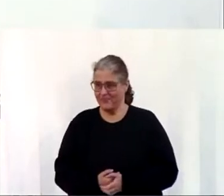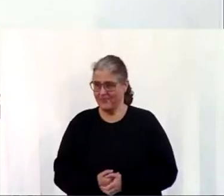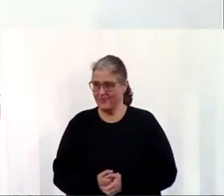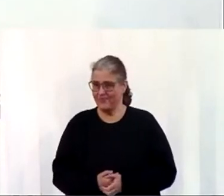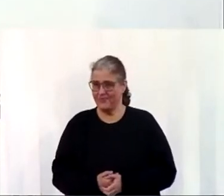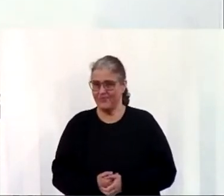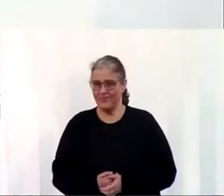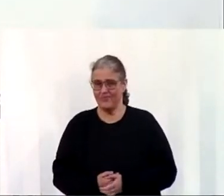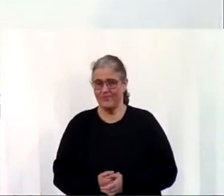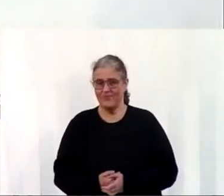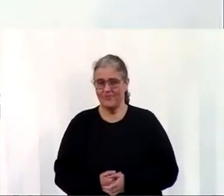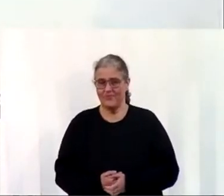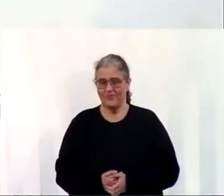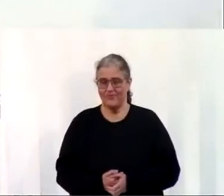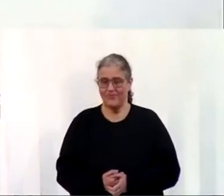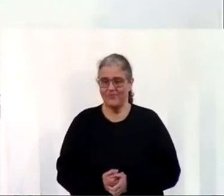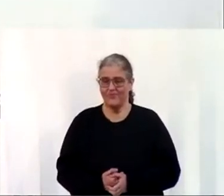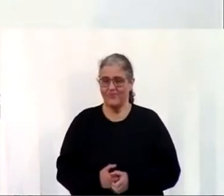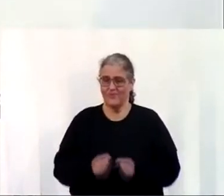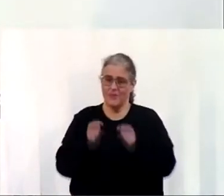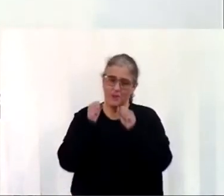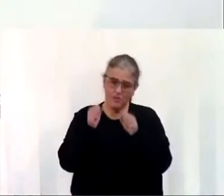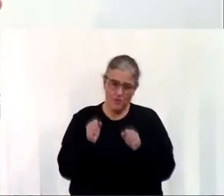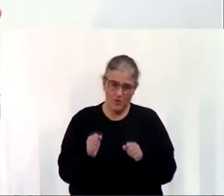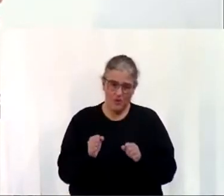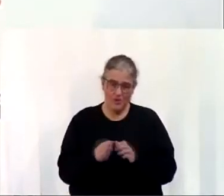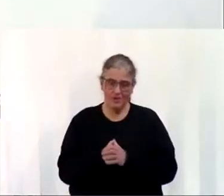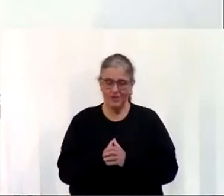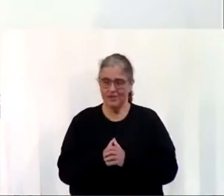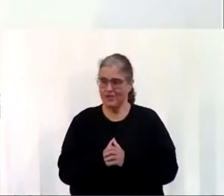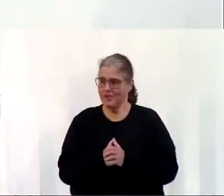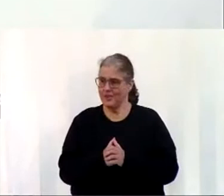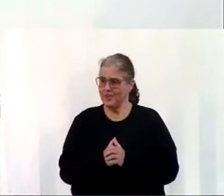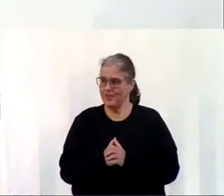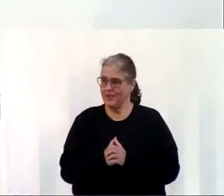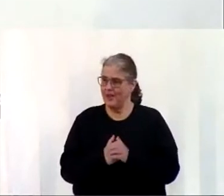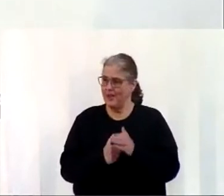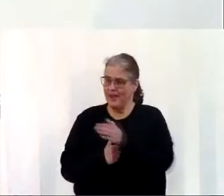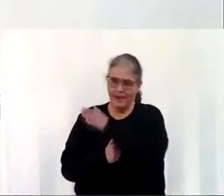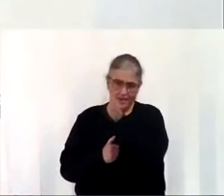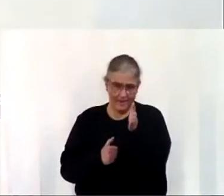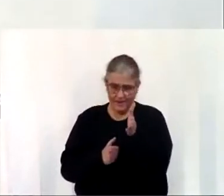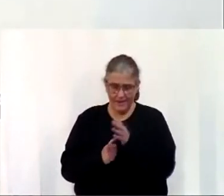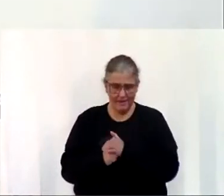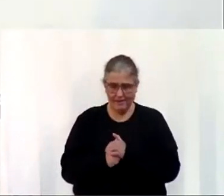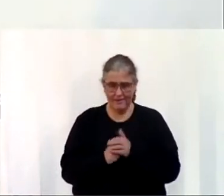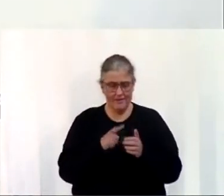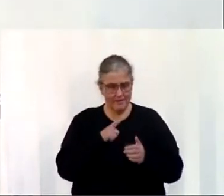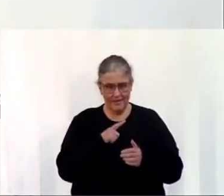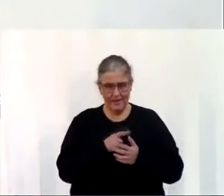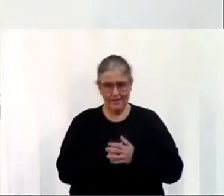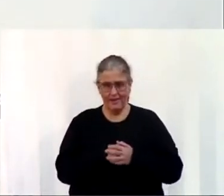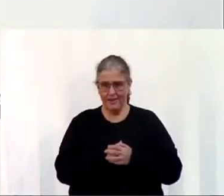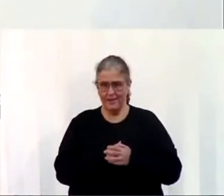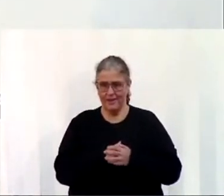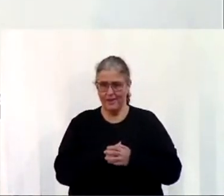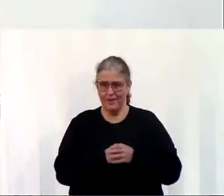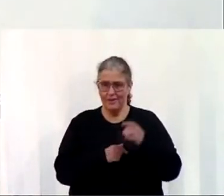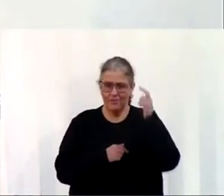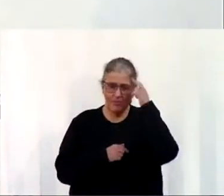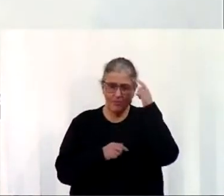Mas pode ser que você não esteja assim. Pode ser que alguém não esteja assim. Pode ser que alguém esteja se